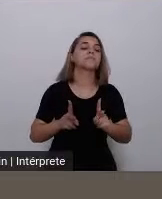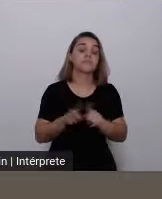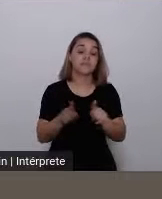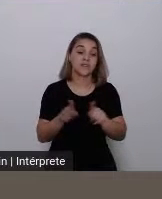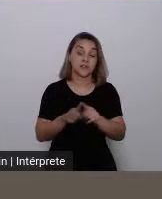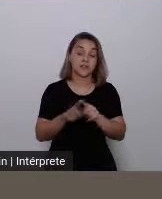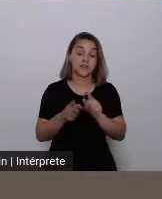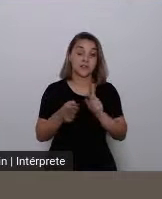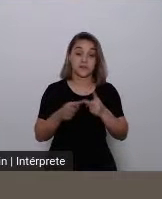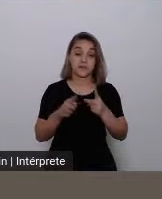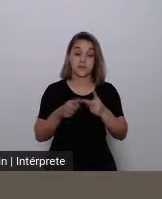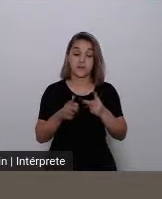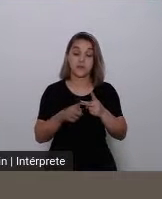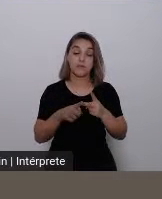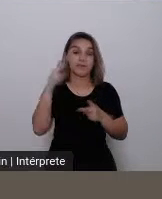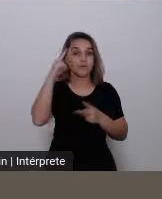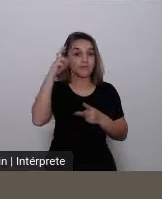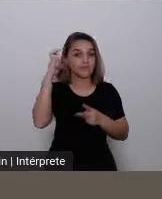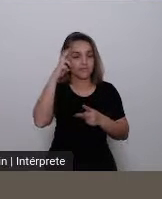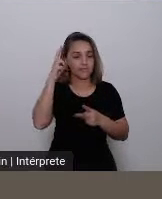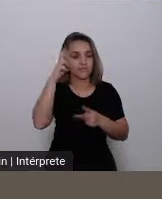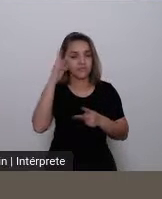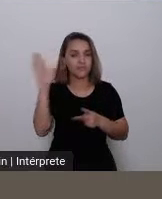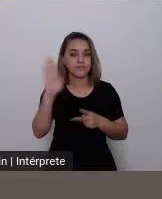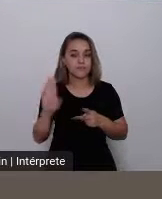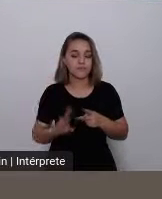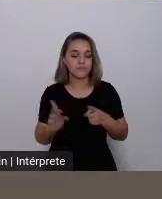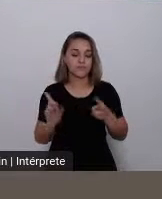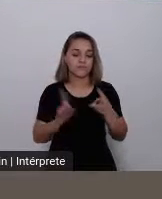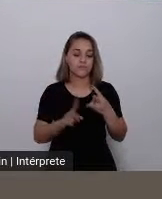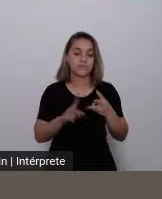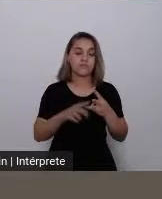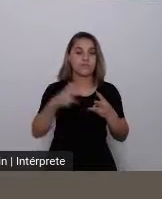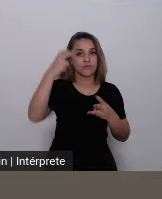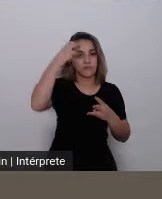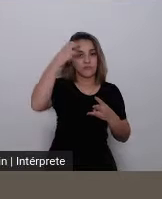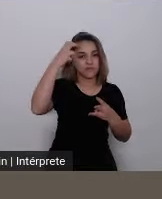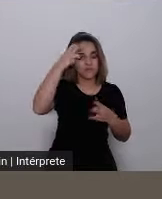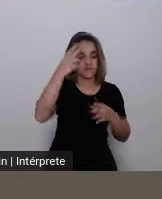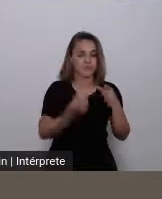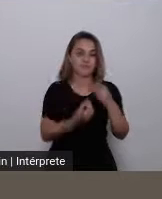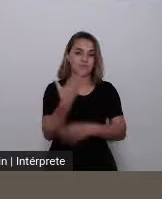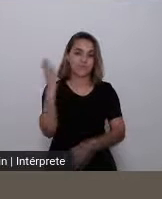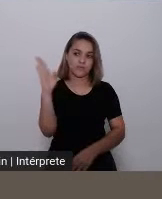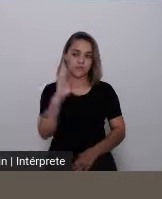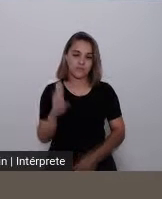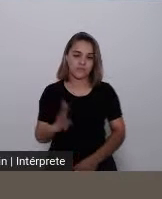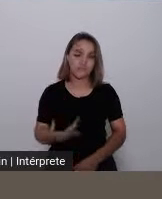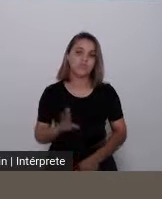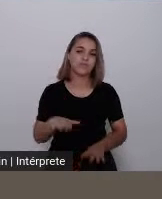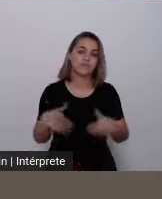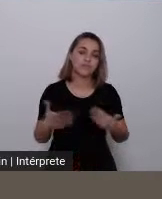inteligência artística brasileira e a estabilização de uma consciência criadora nacional.